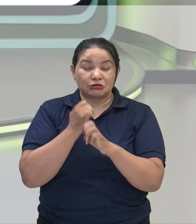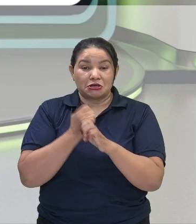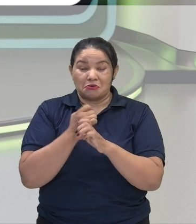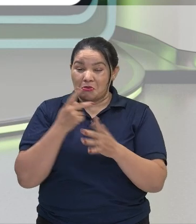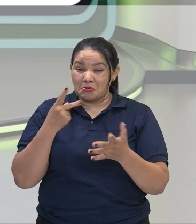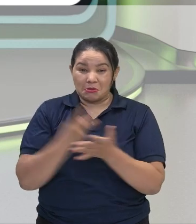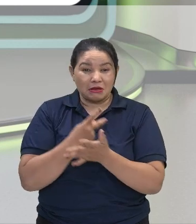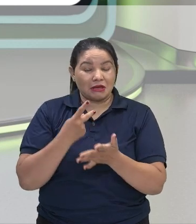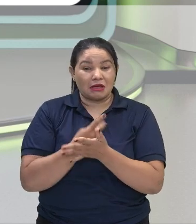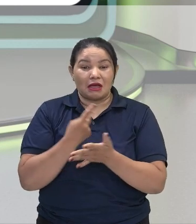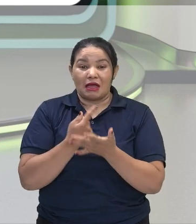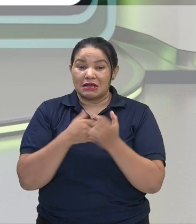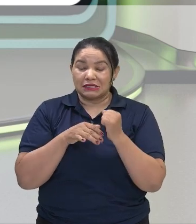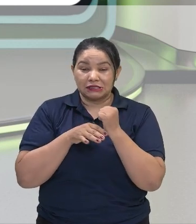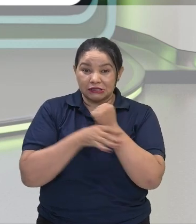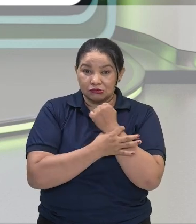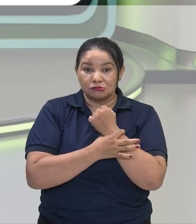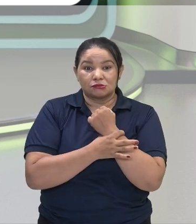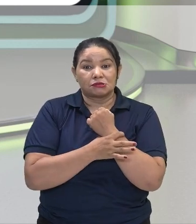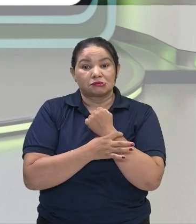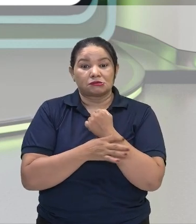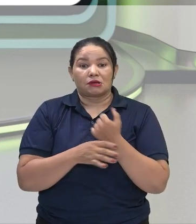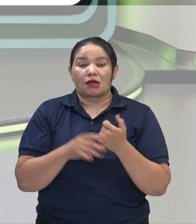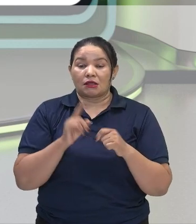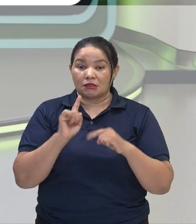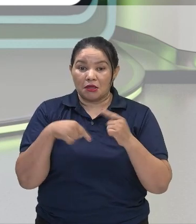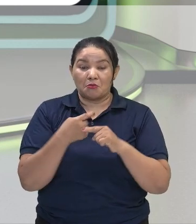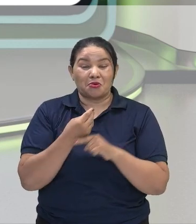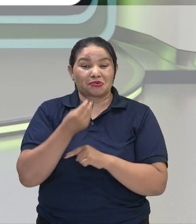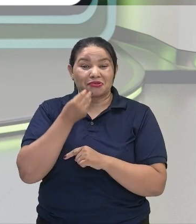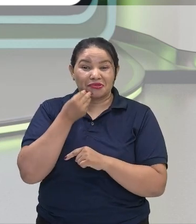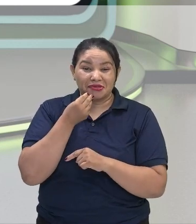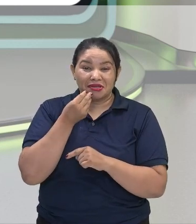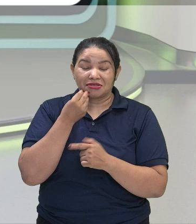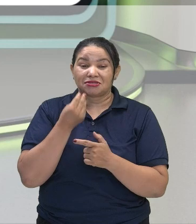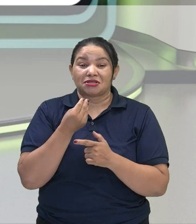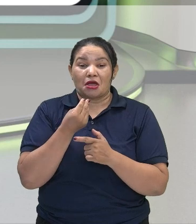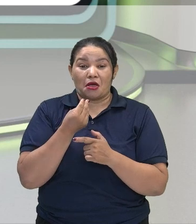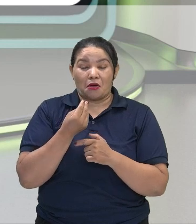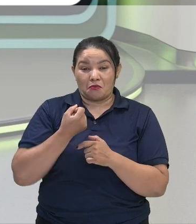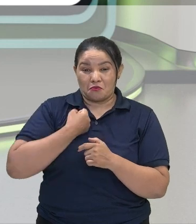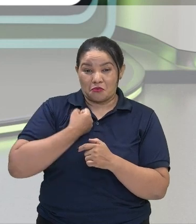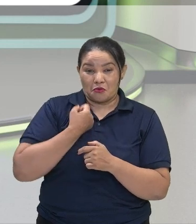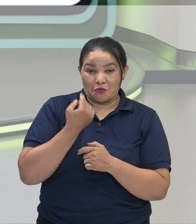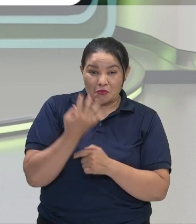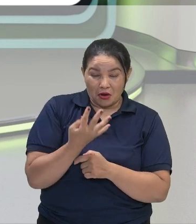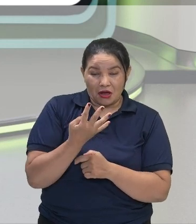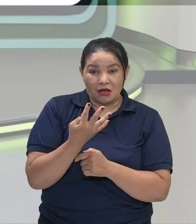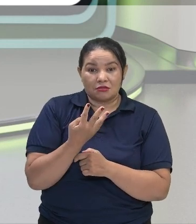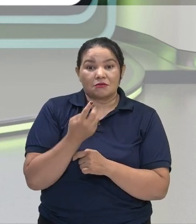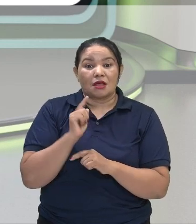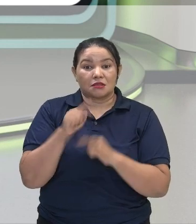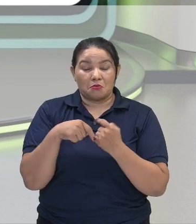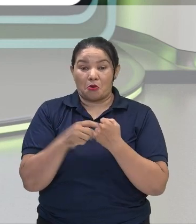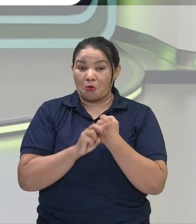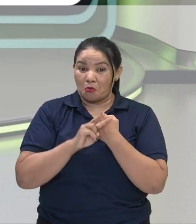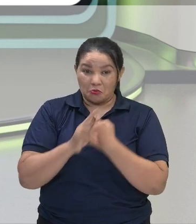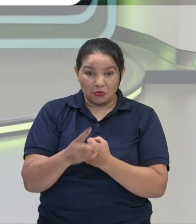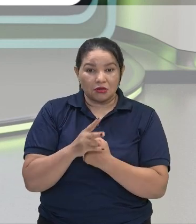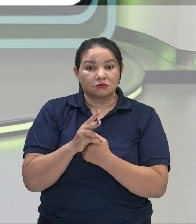sistemas de segurança para um teste do reator 4, tá? Bom, quais foram as consequências disso,